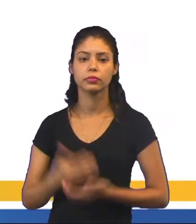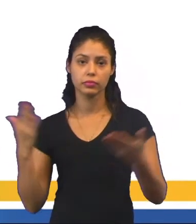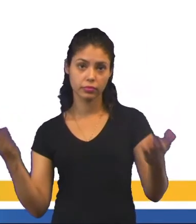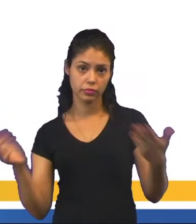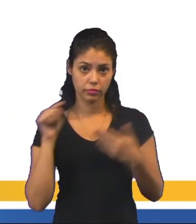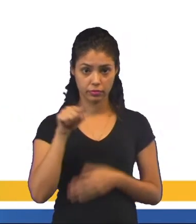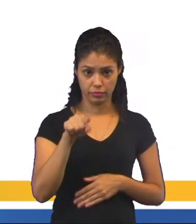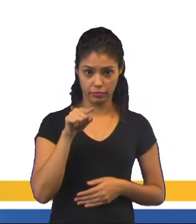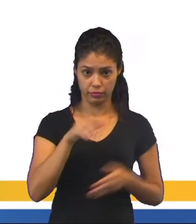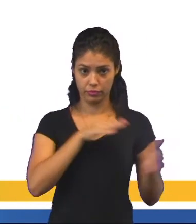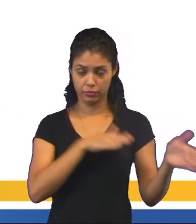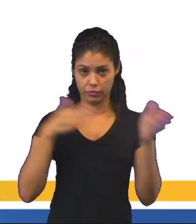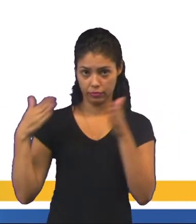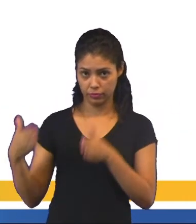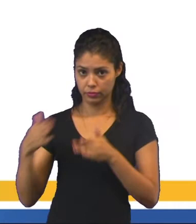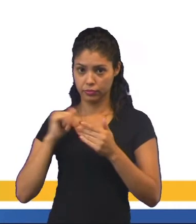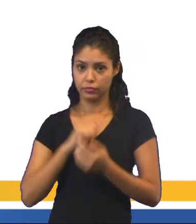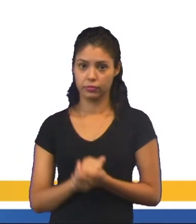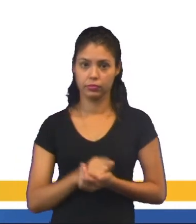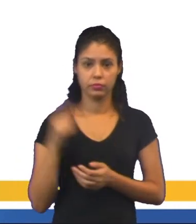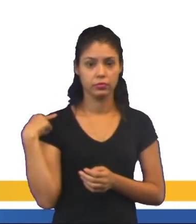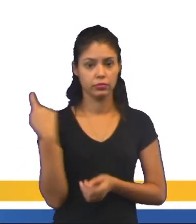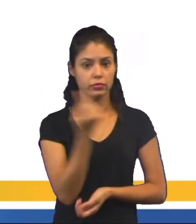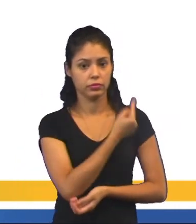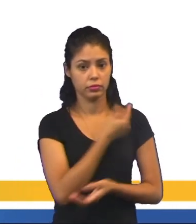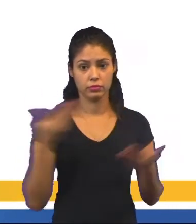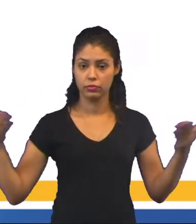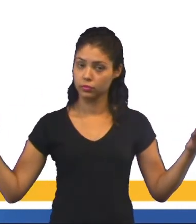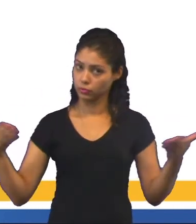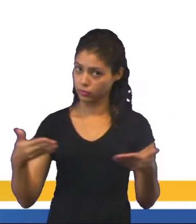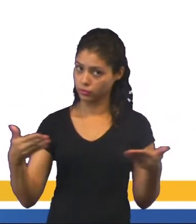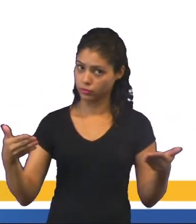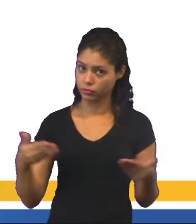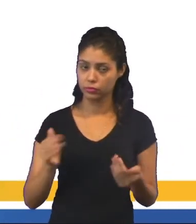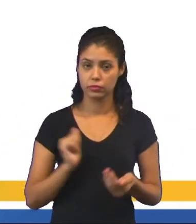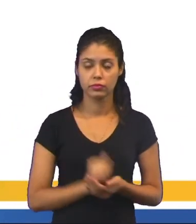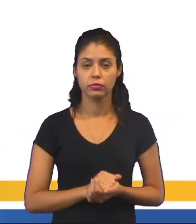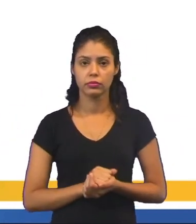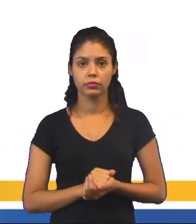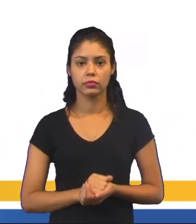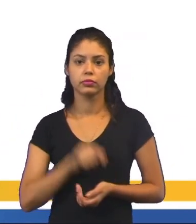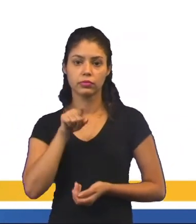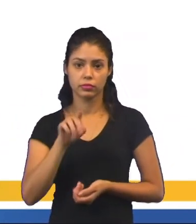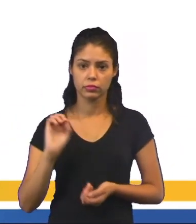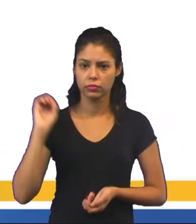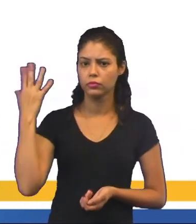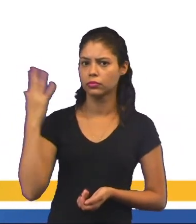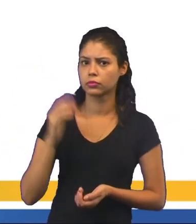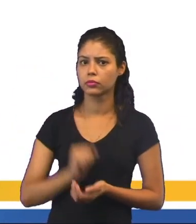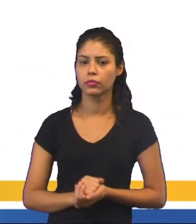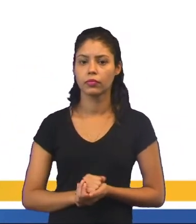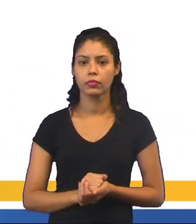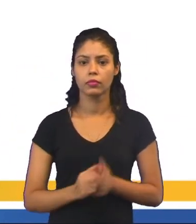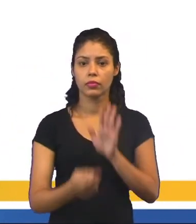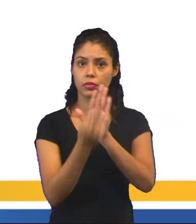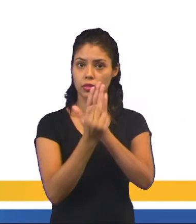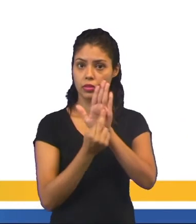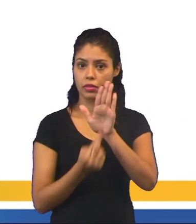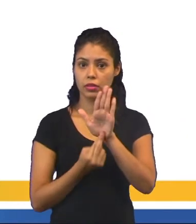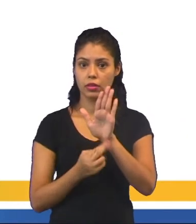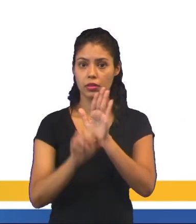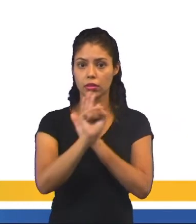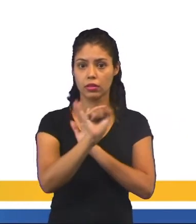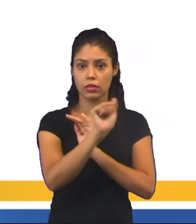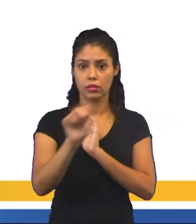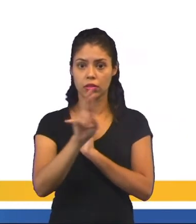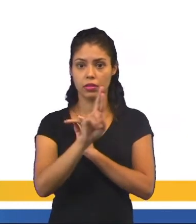Então, essa parte aqui é o que nós estamos falando agora, tá bom? Então, nesse caso aí, nós vamos falar da regra